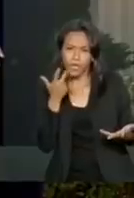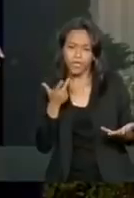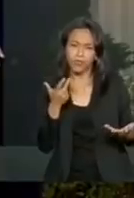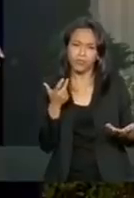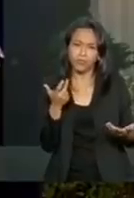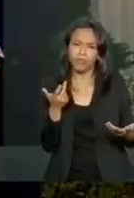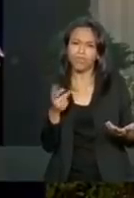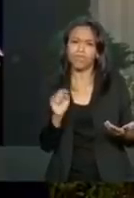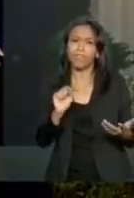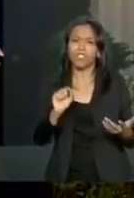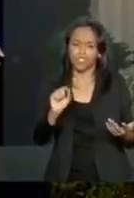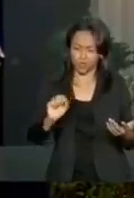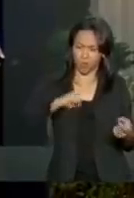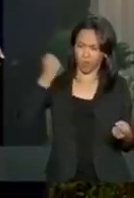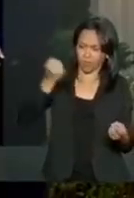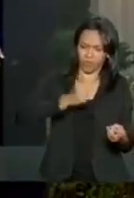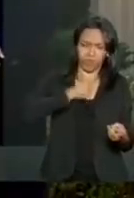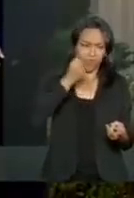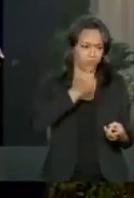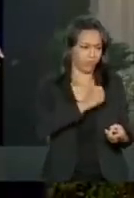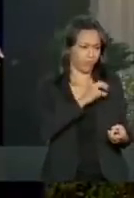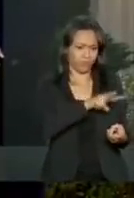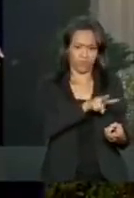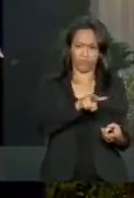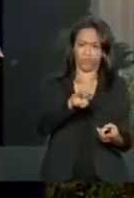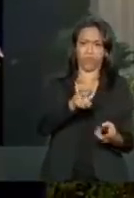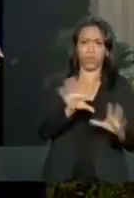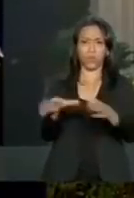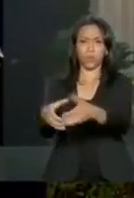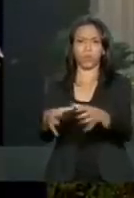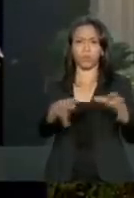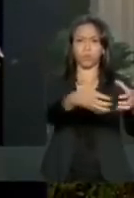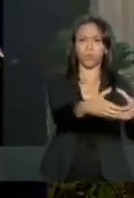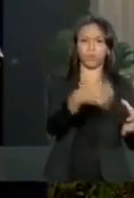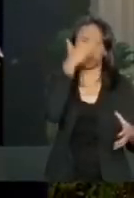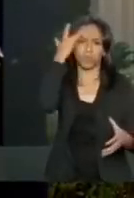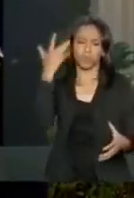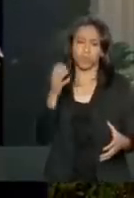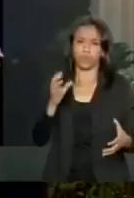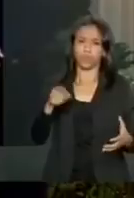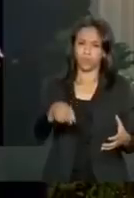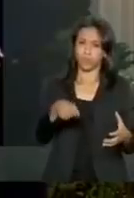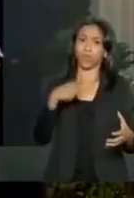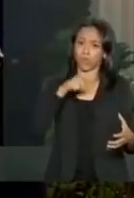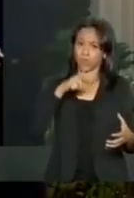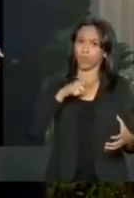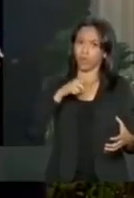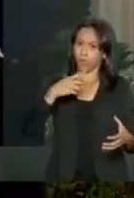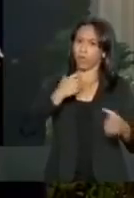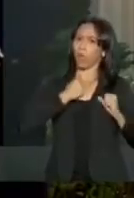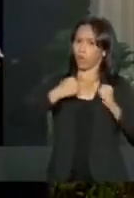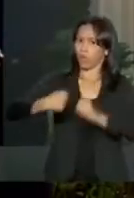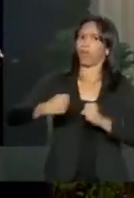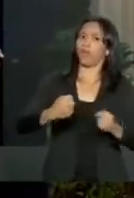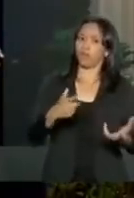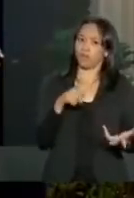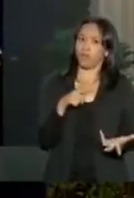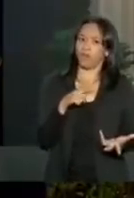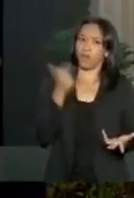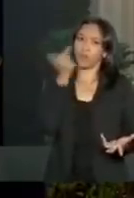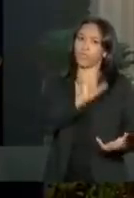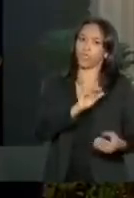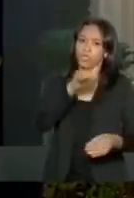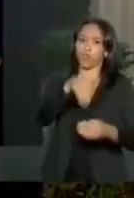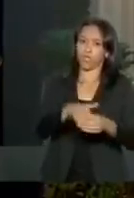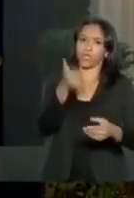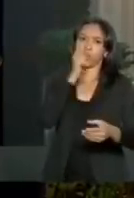muitos casos, de ódio que existe com relação a um certo grupo de pessoas que, por acaso, estão no poder, que, por acaso, ganharam as